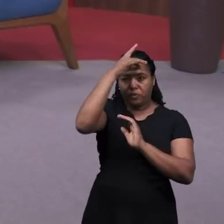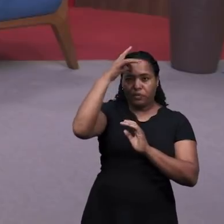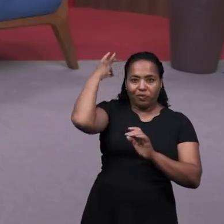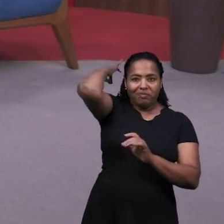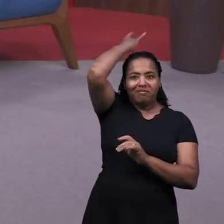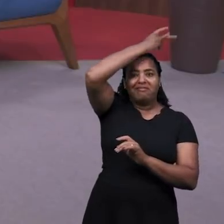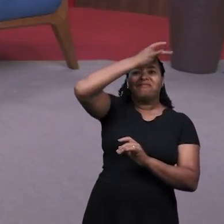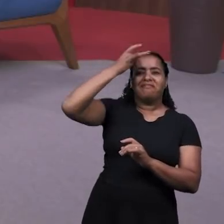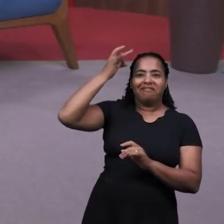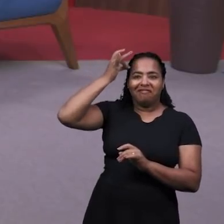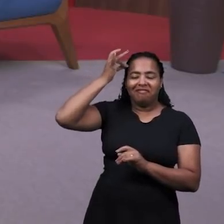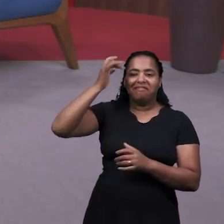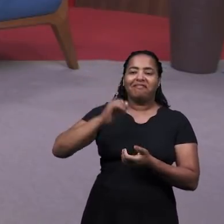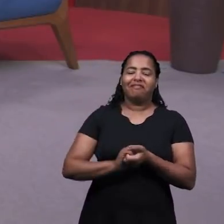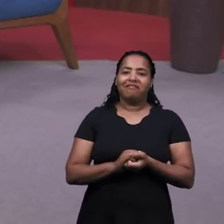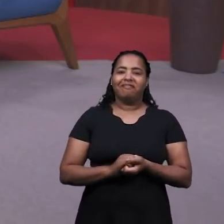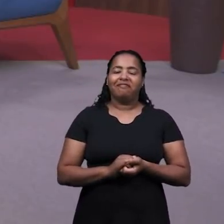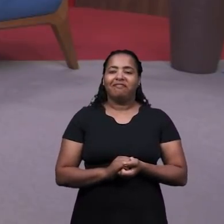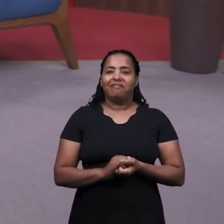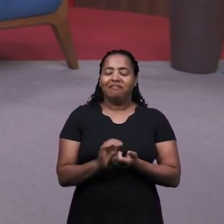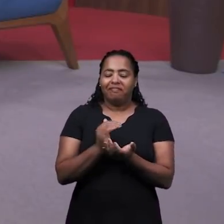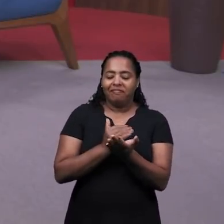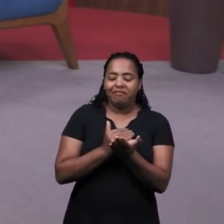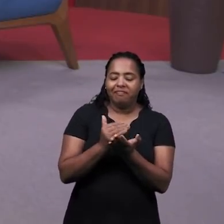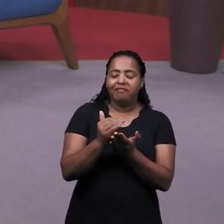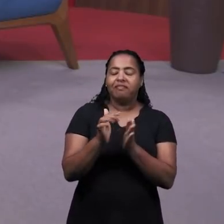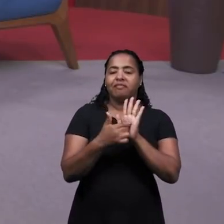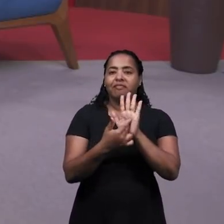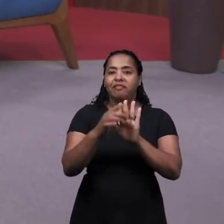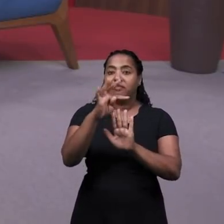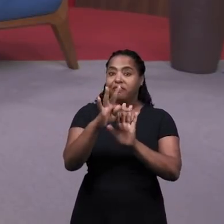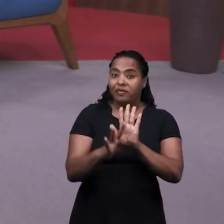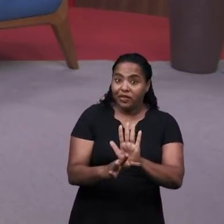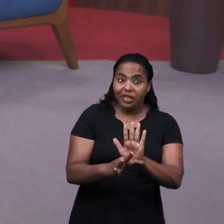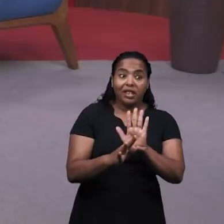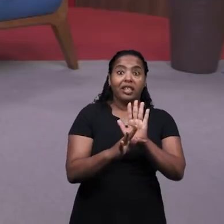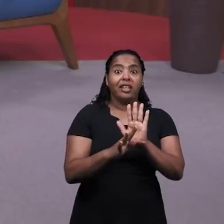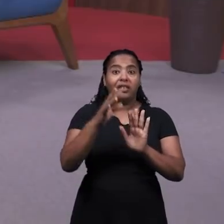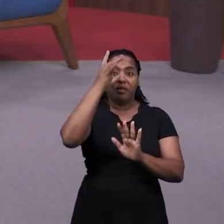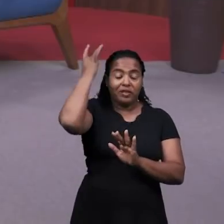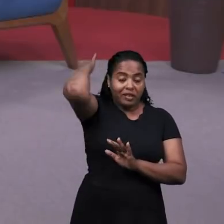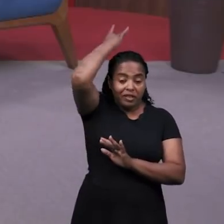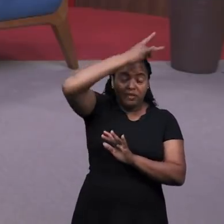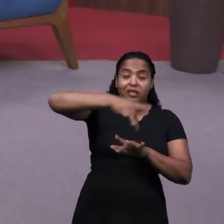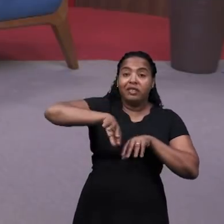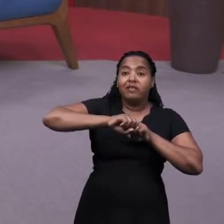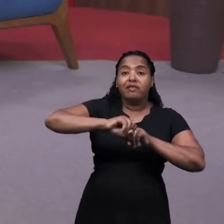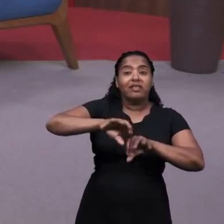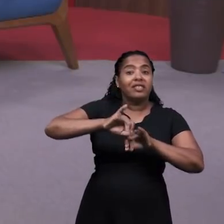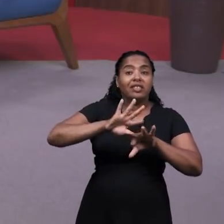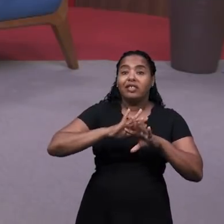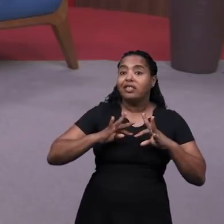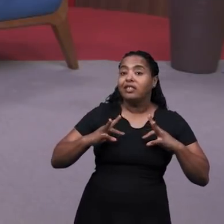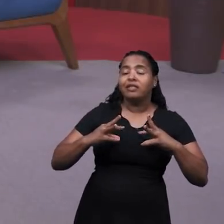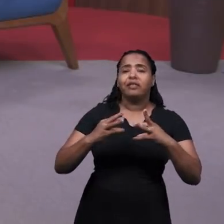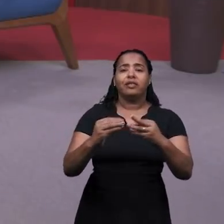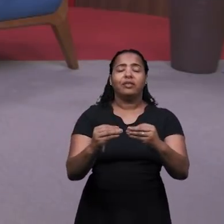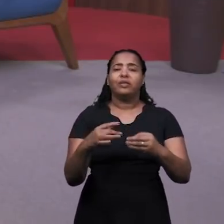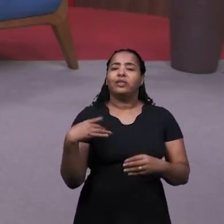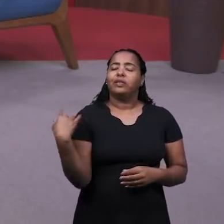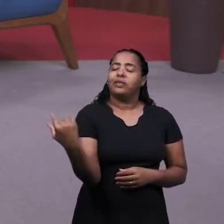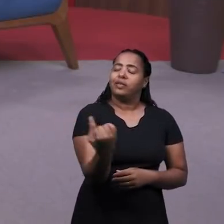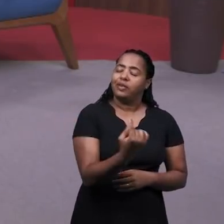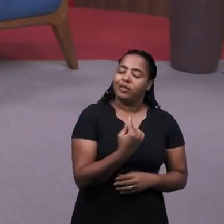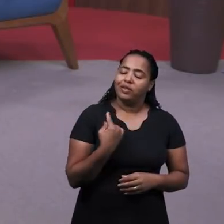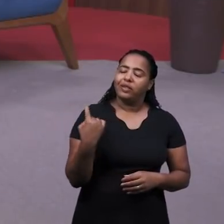E neste texto aqui, o Espírito Santo vai ensinar todas as coisas. Porque nós temos